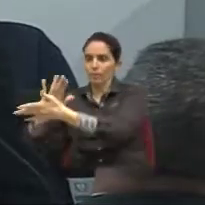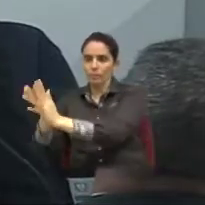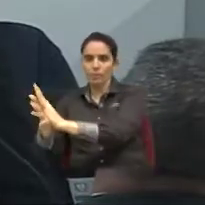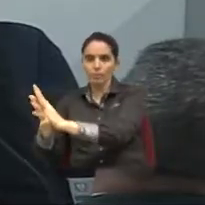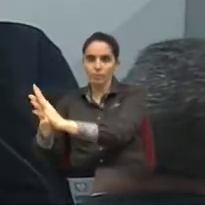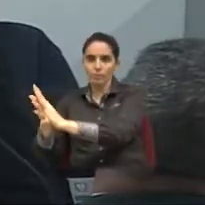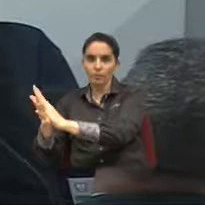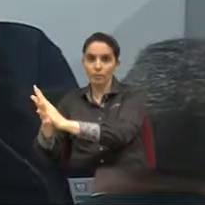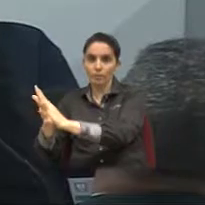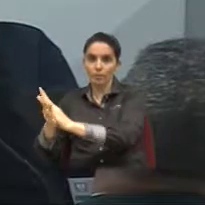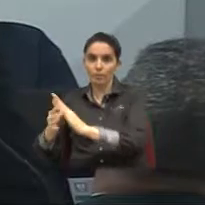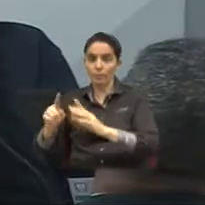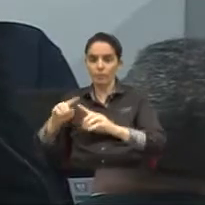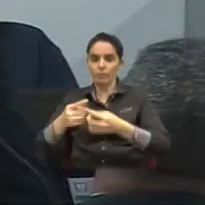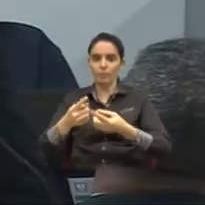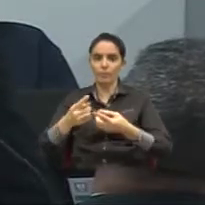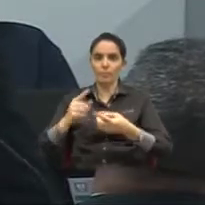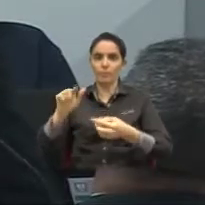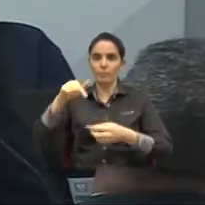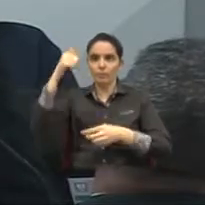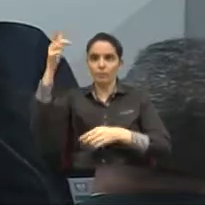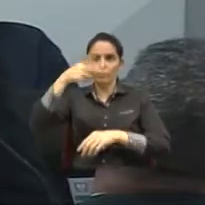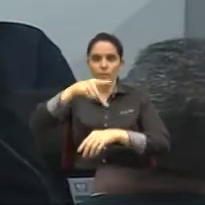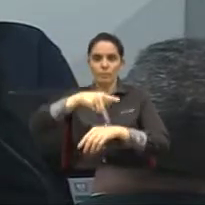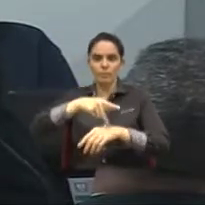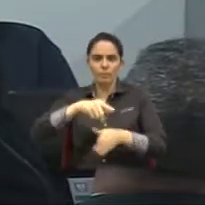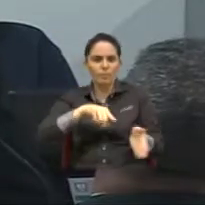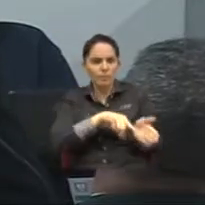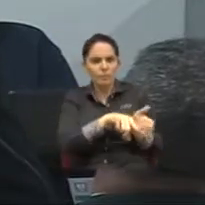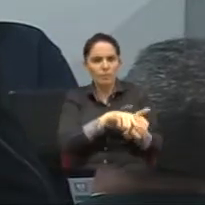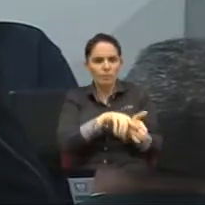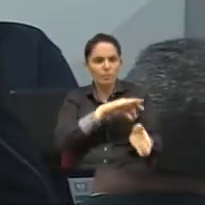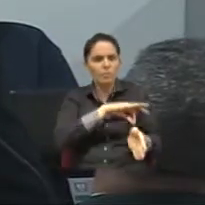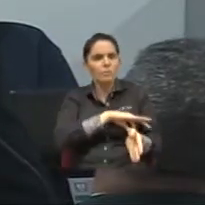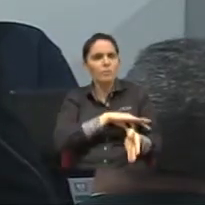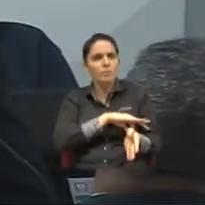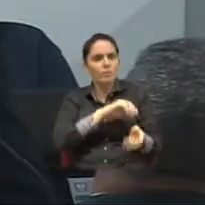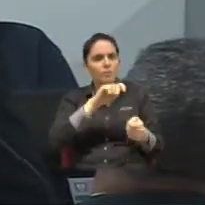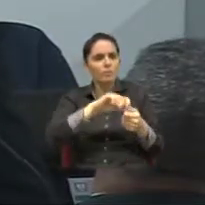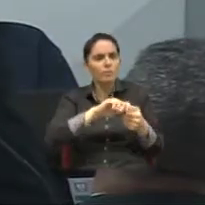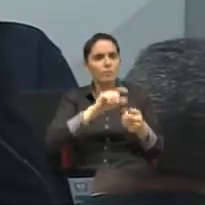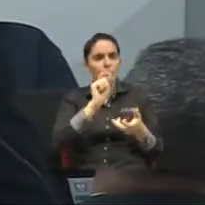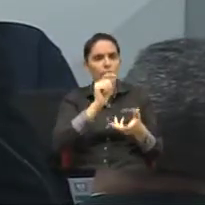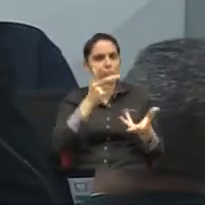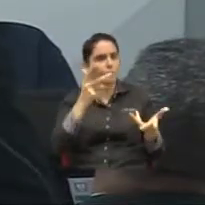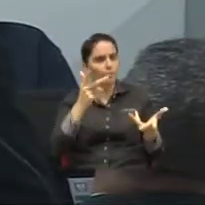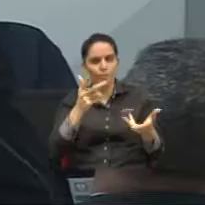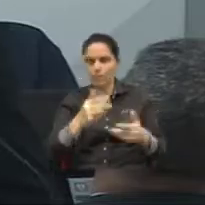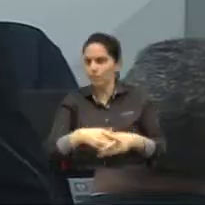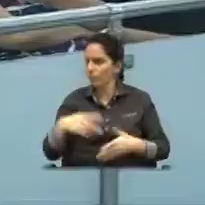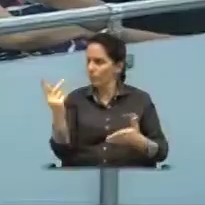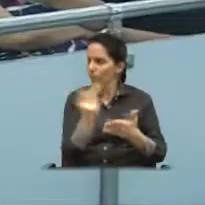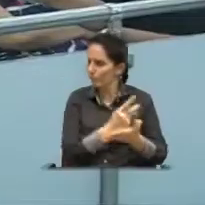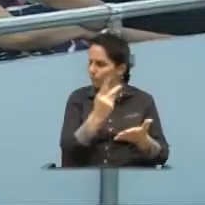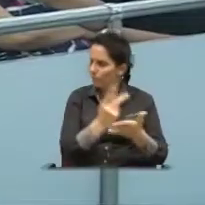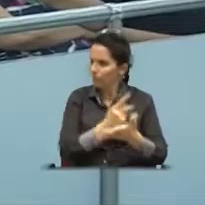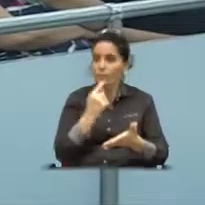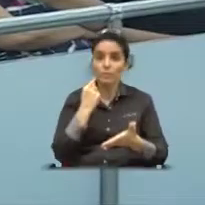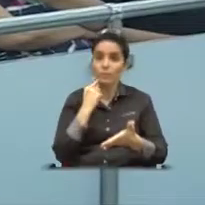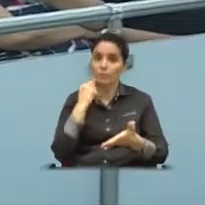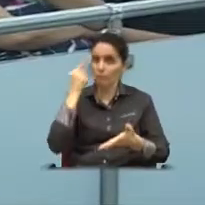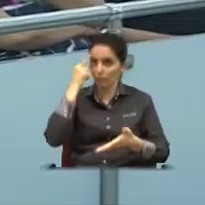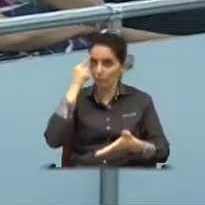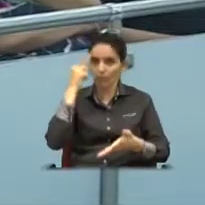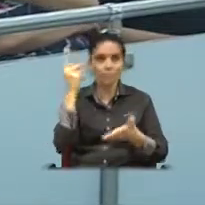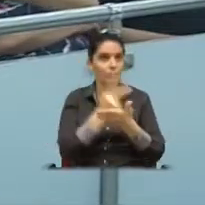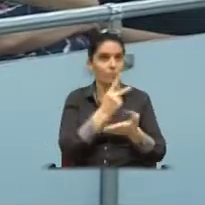Anistia Internacional e quer investigar ainda os policiais. Isso para mim eu acho uma afronta. Isso eu acho